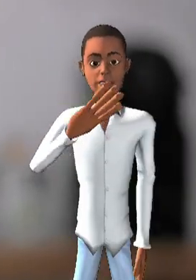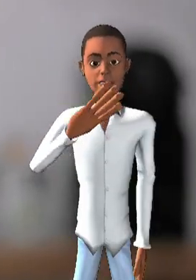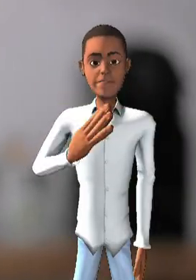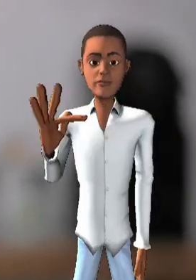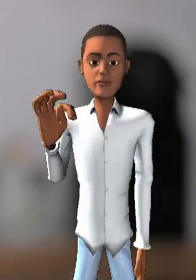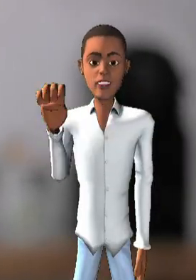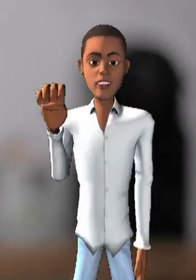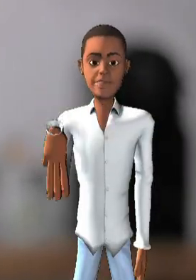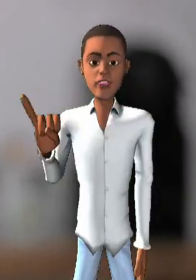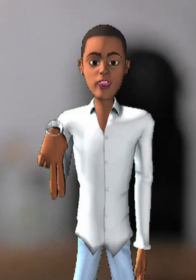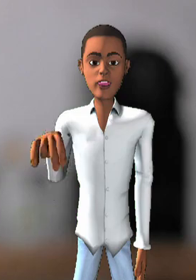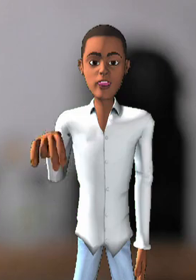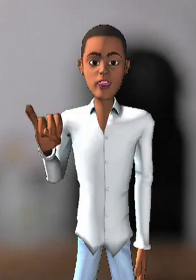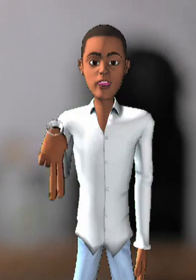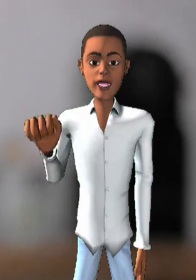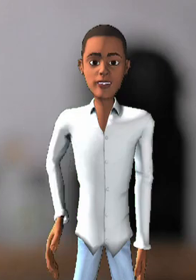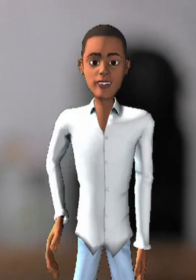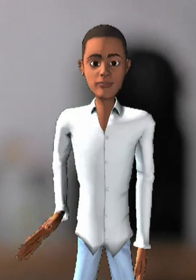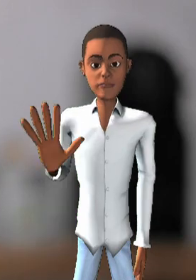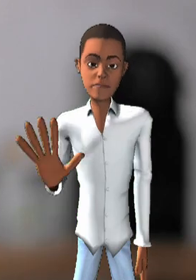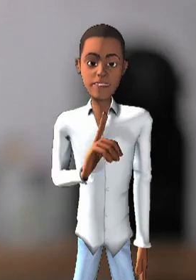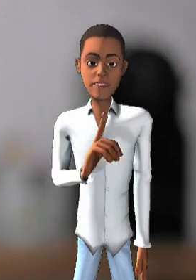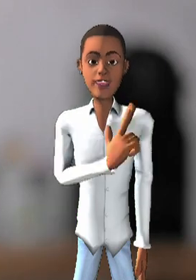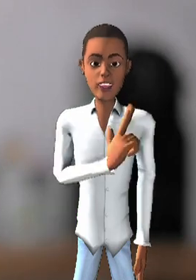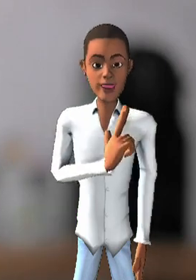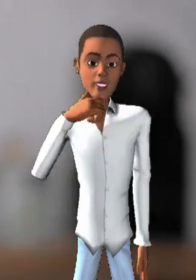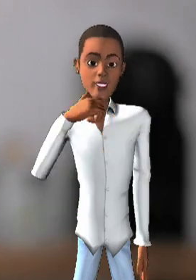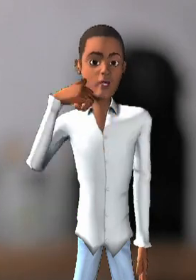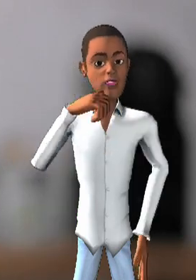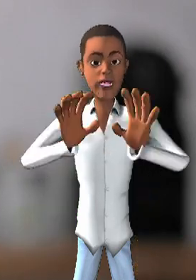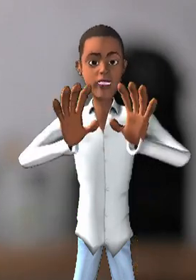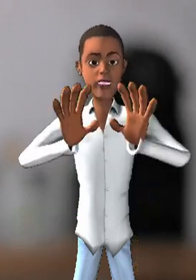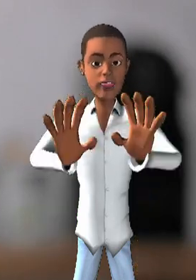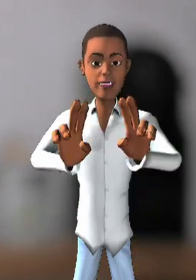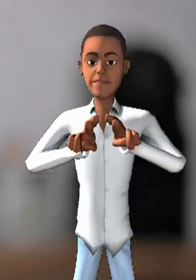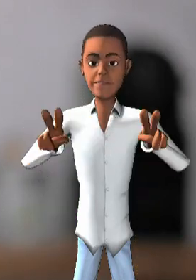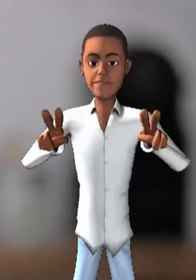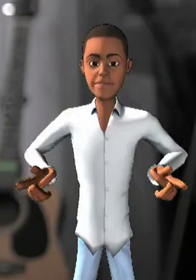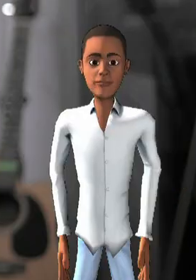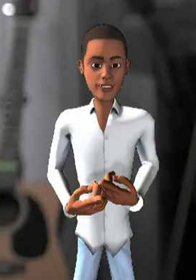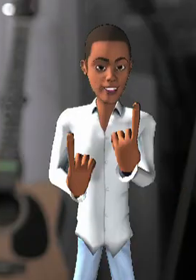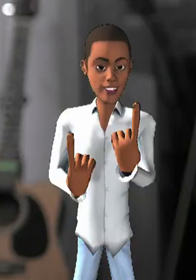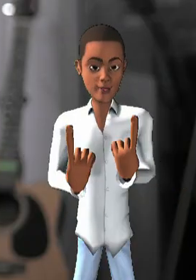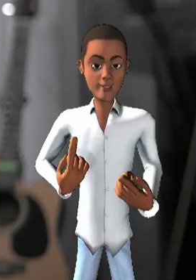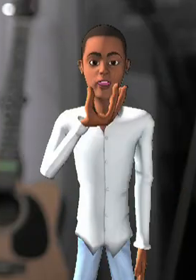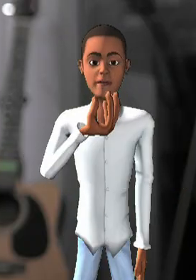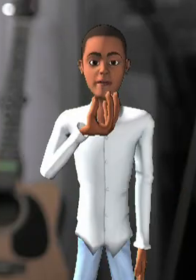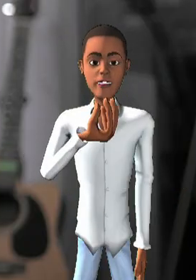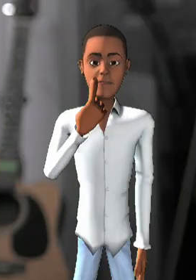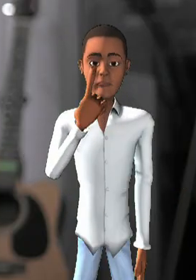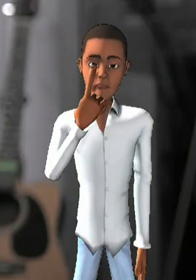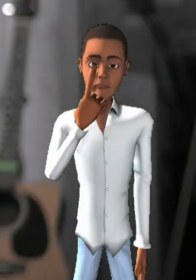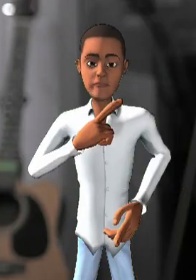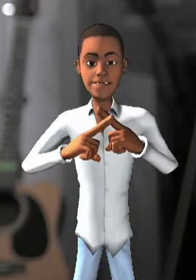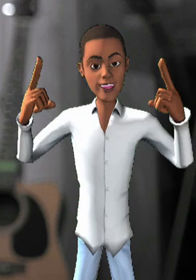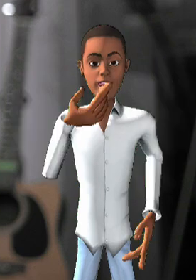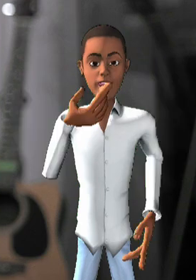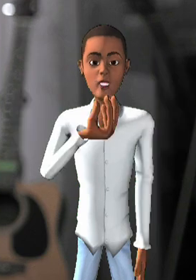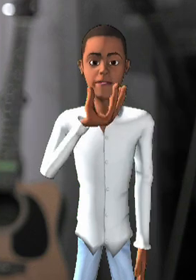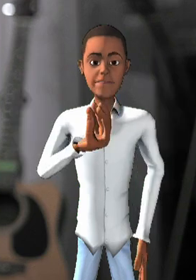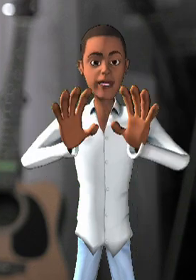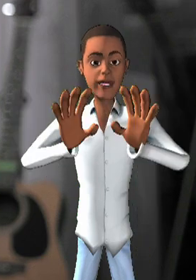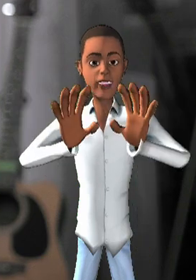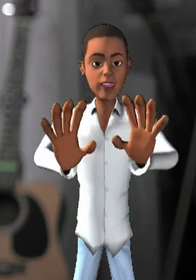ser delicada, doce. Só que nem toda mulher é feminina, delicada e doce. Existem homens que choram. Então quando um